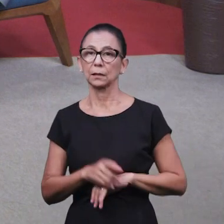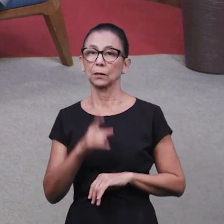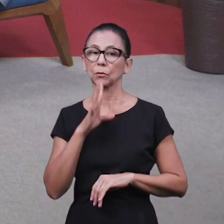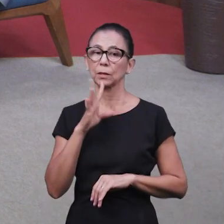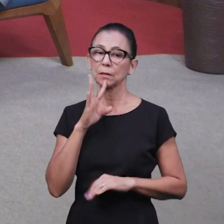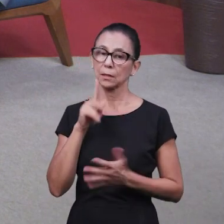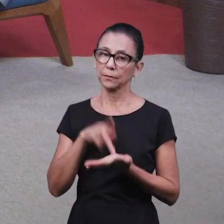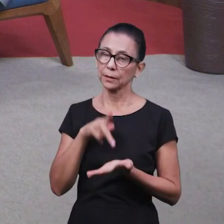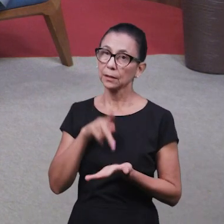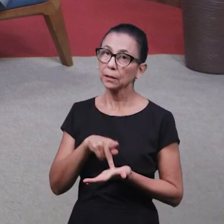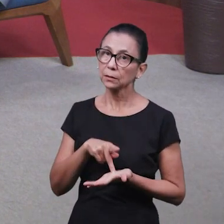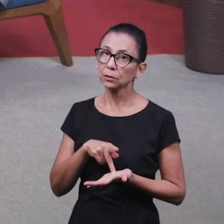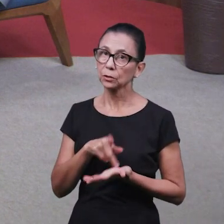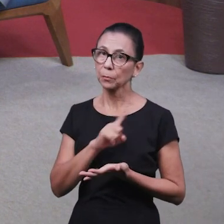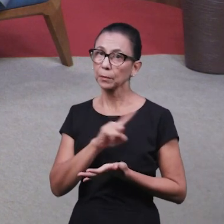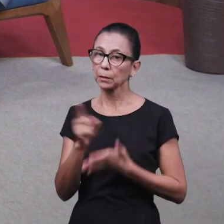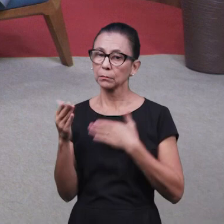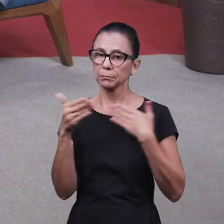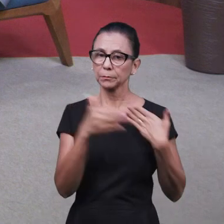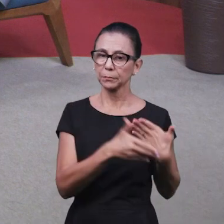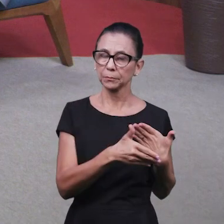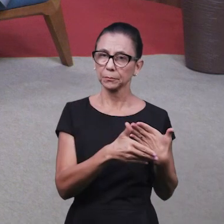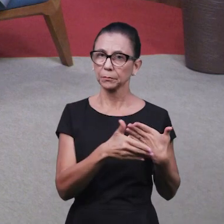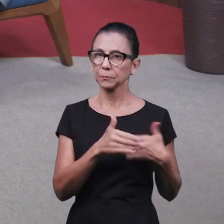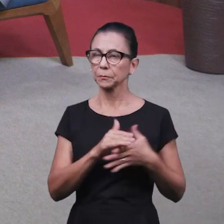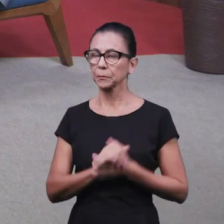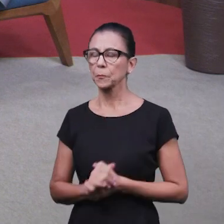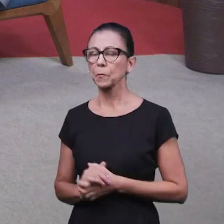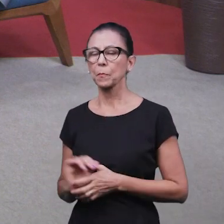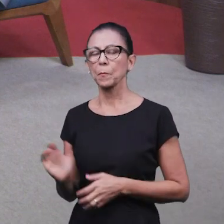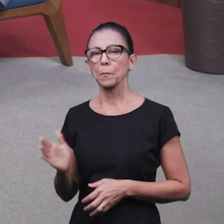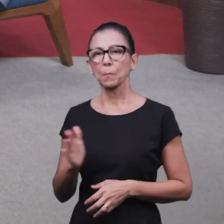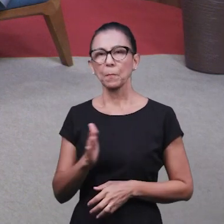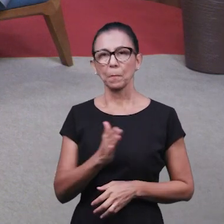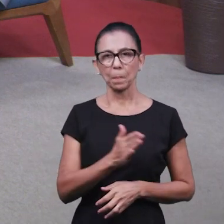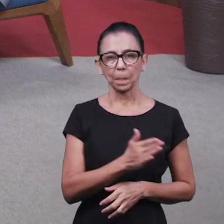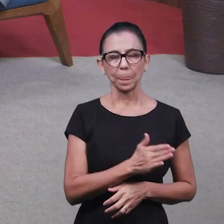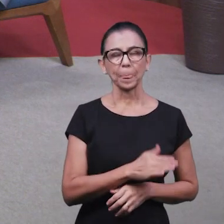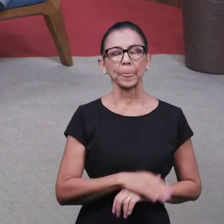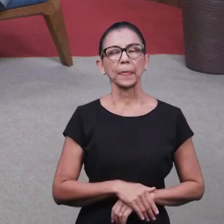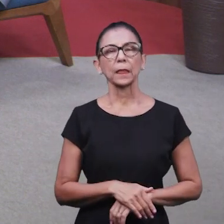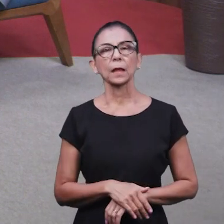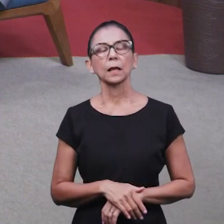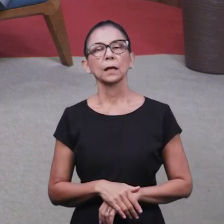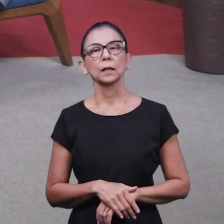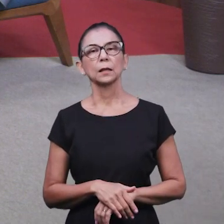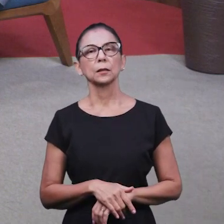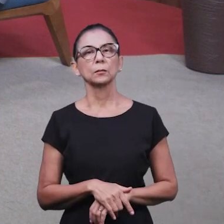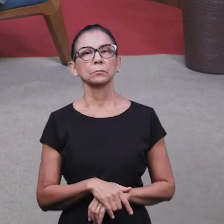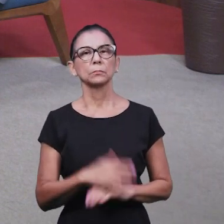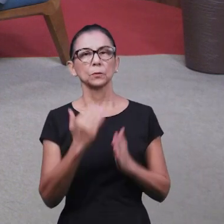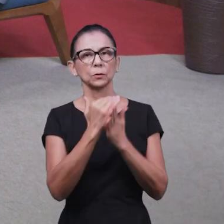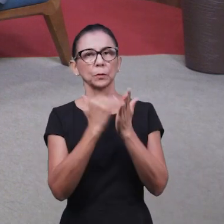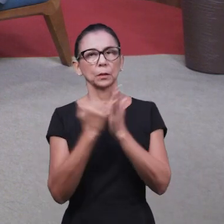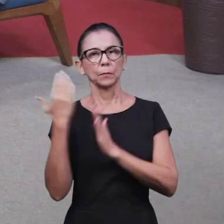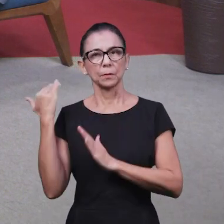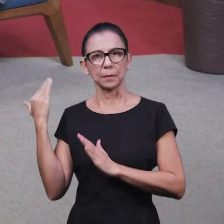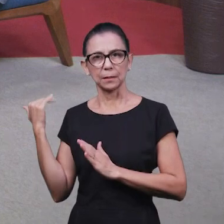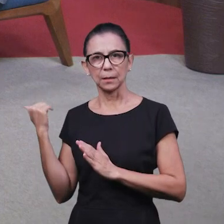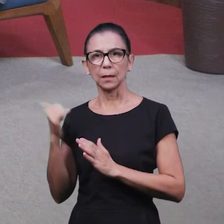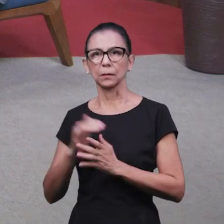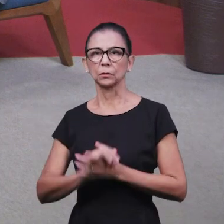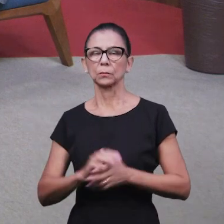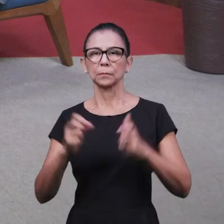dessas oposições. Nas últimas edições do programa, a gente tem abordado e tem feito uma aplicação